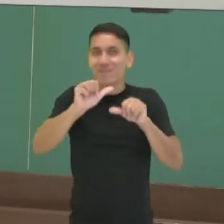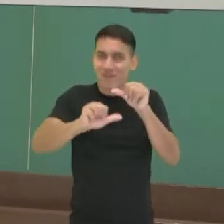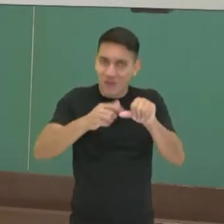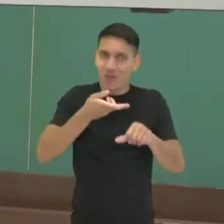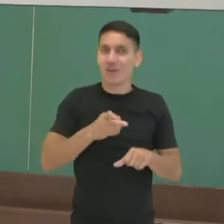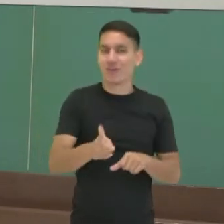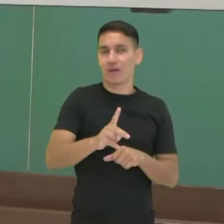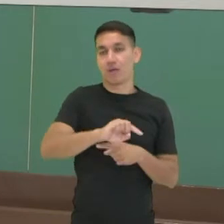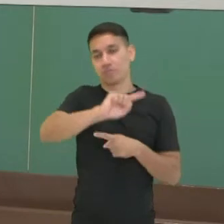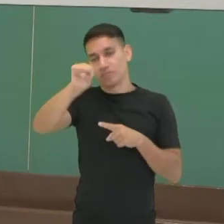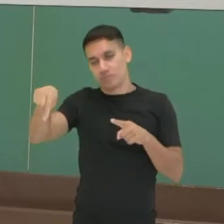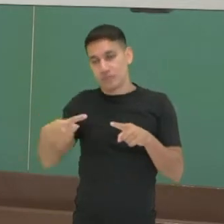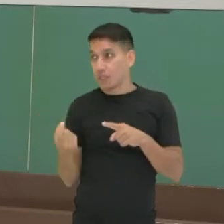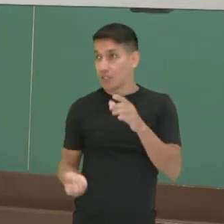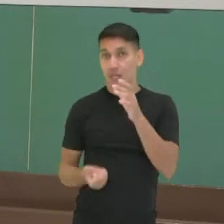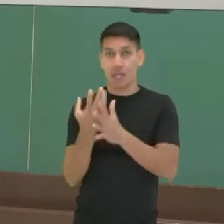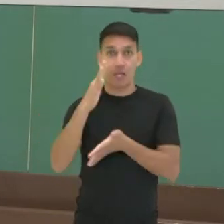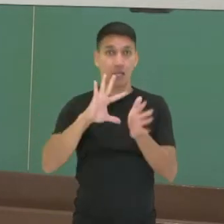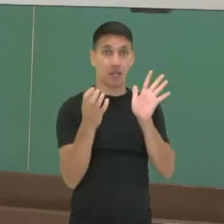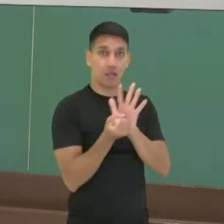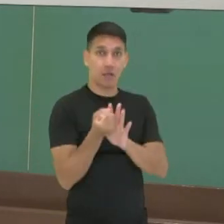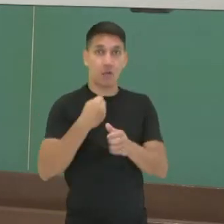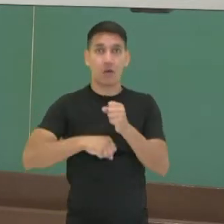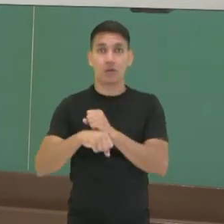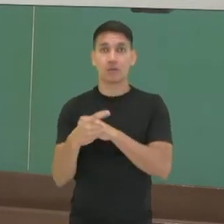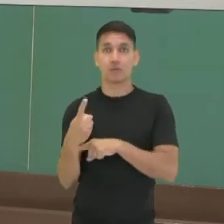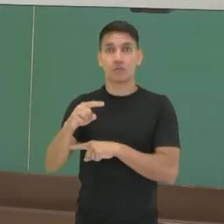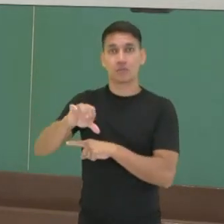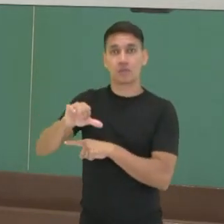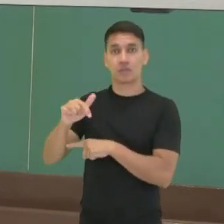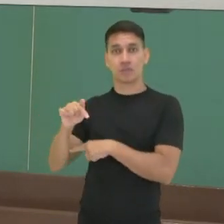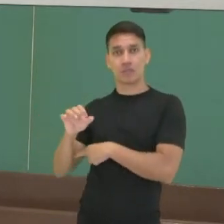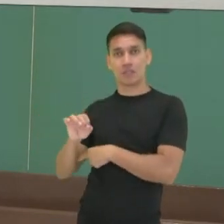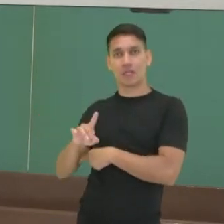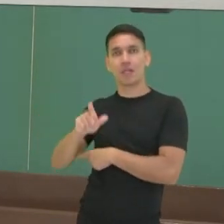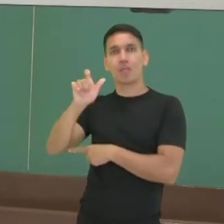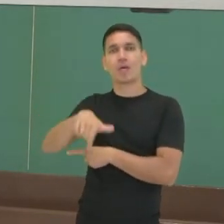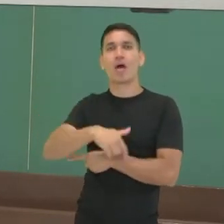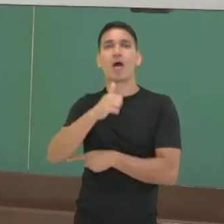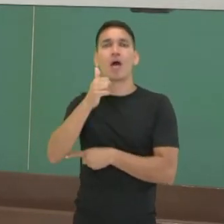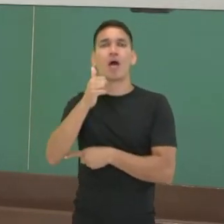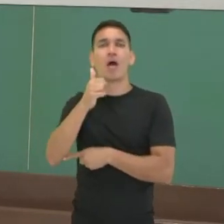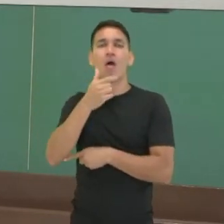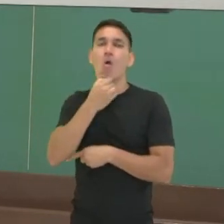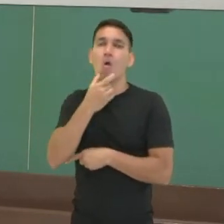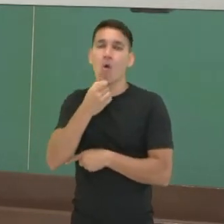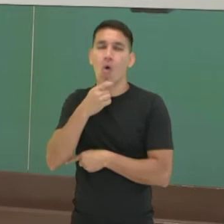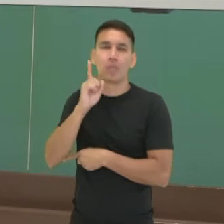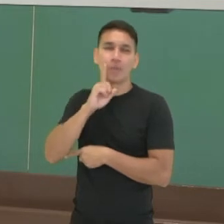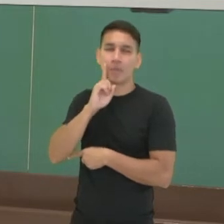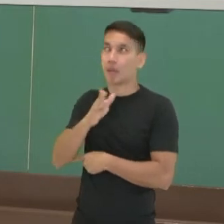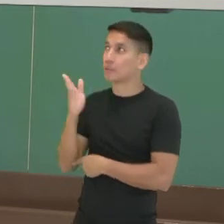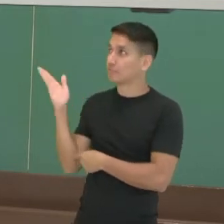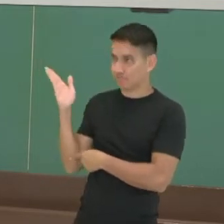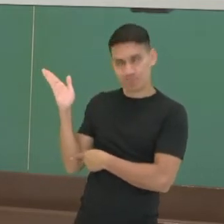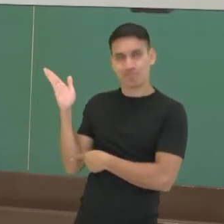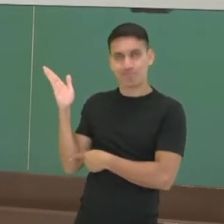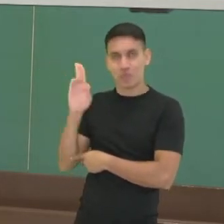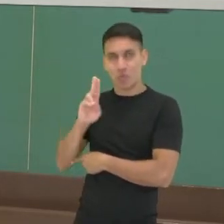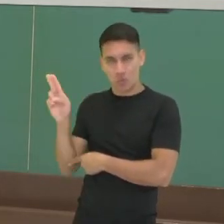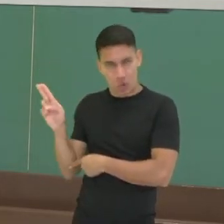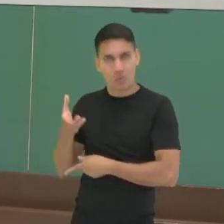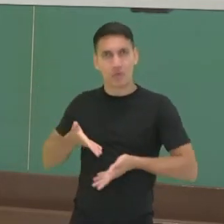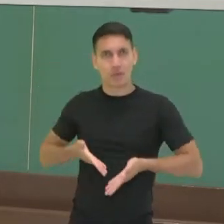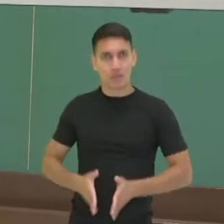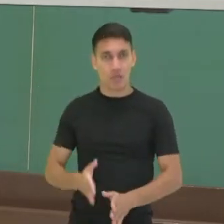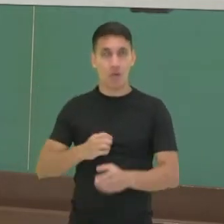símbolo foi criado em 1970 pelo americano Gary Anderson. Nasceu em 1947, continua vivo